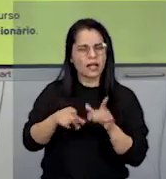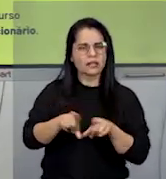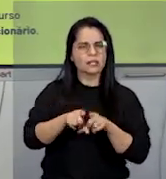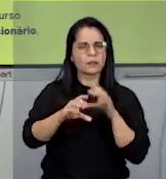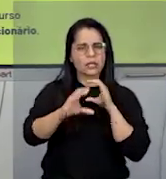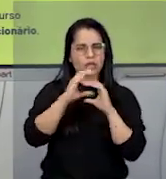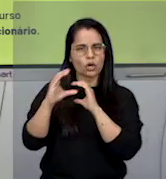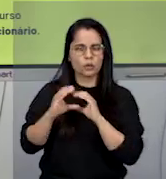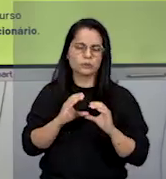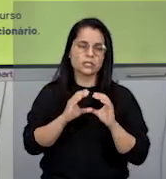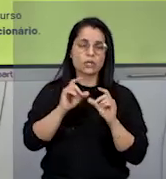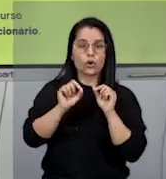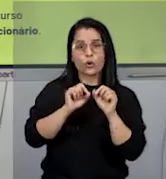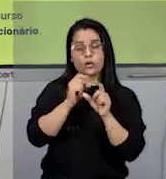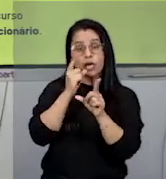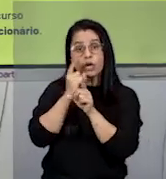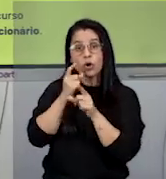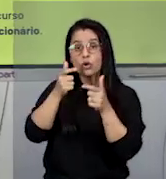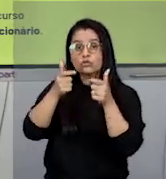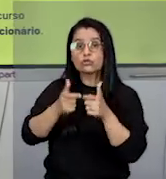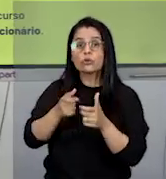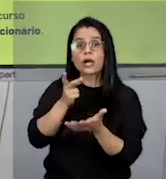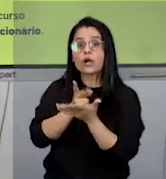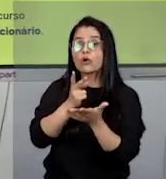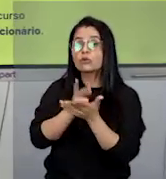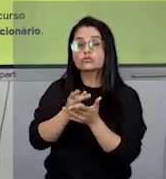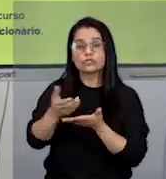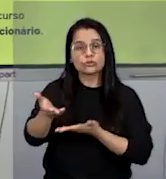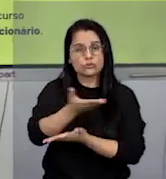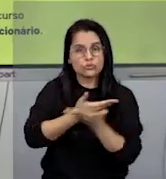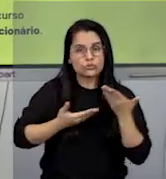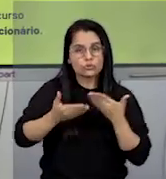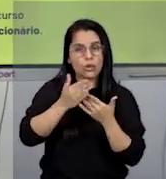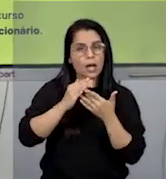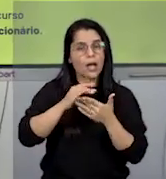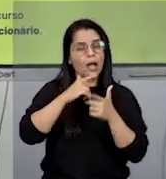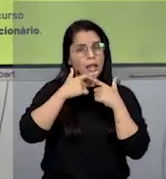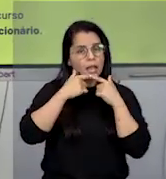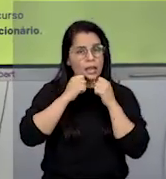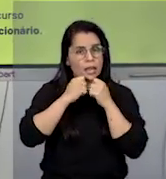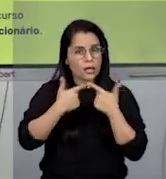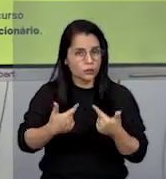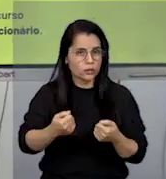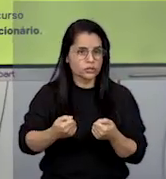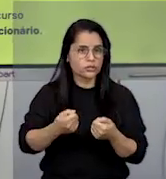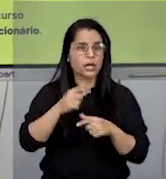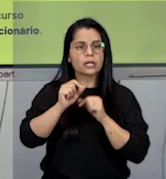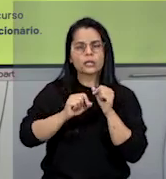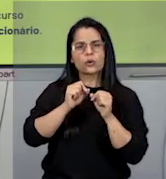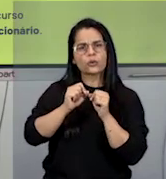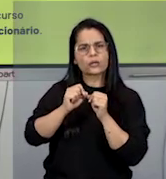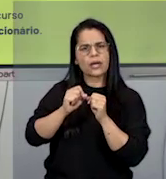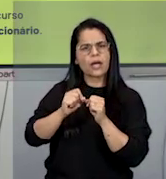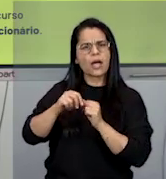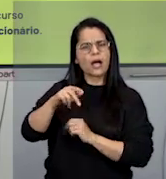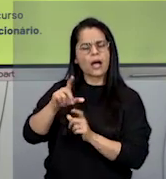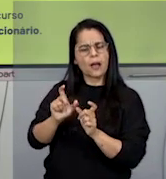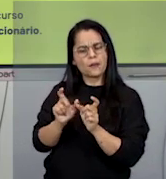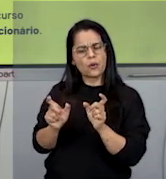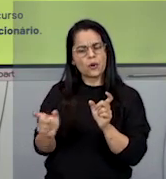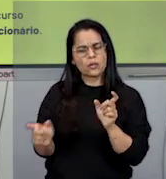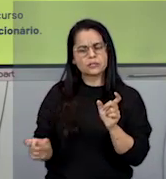comunicação, nas quais encontram lugar para manter as interações linguísticas. Então, o fenômeno da polissemia, ele vai